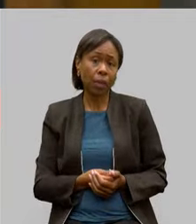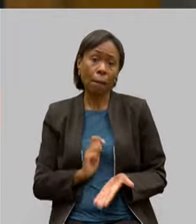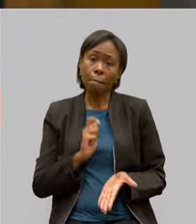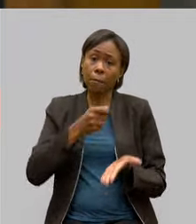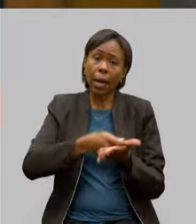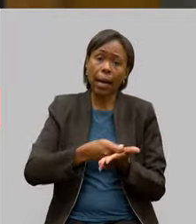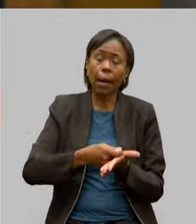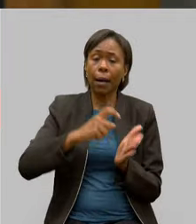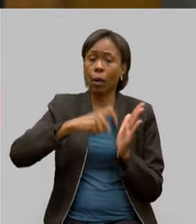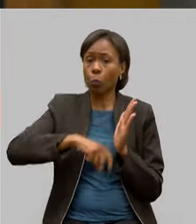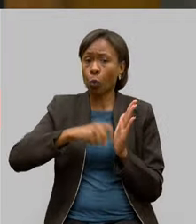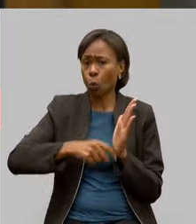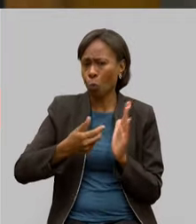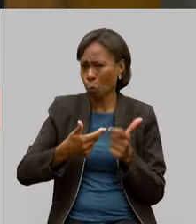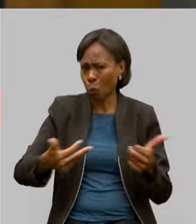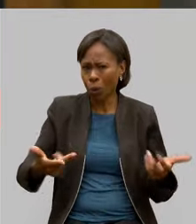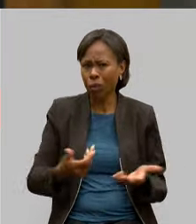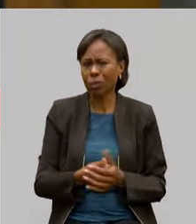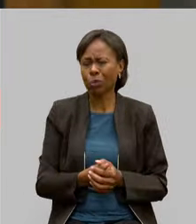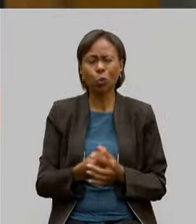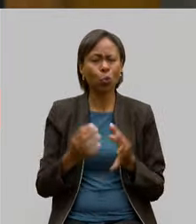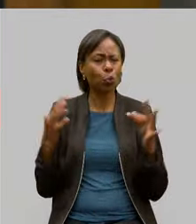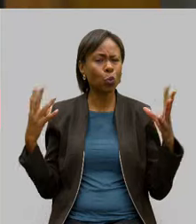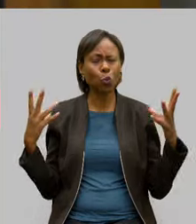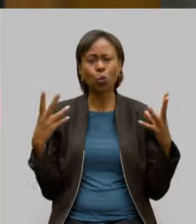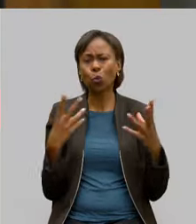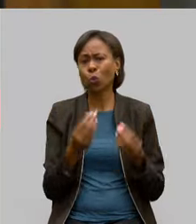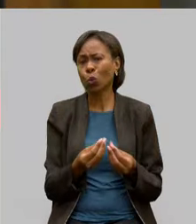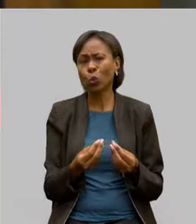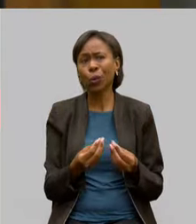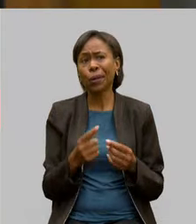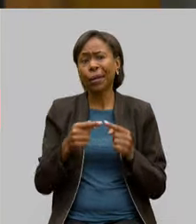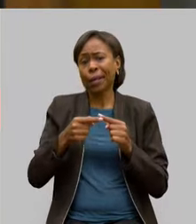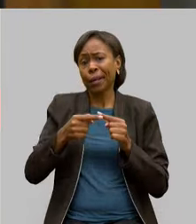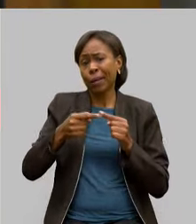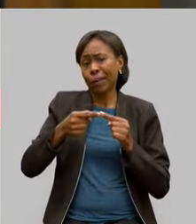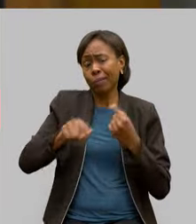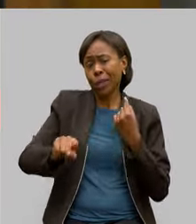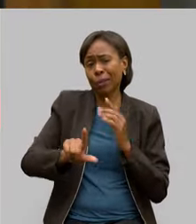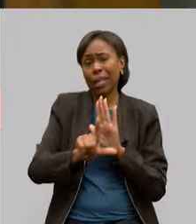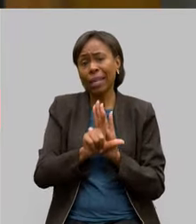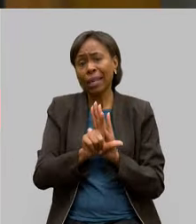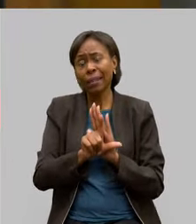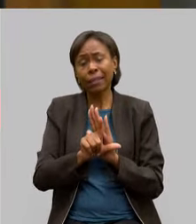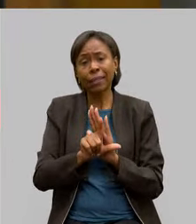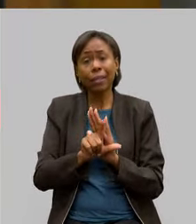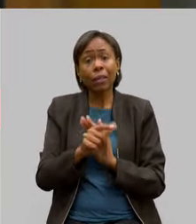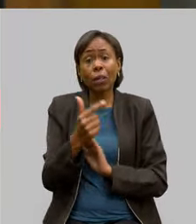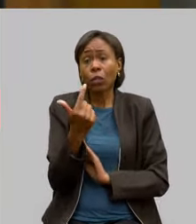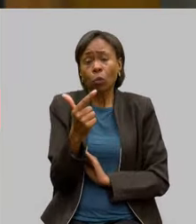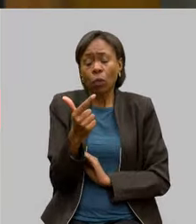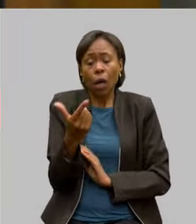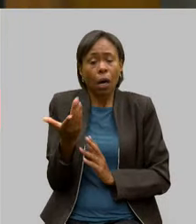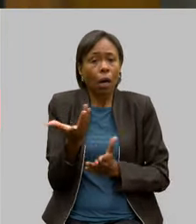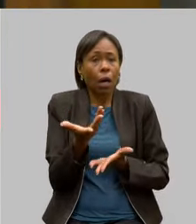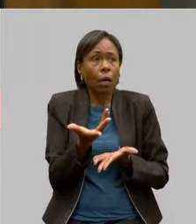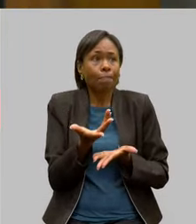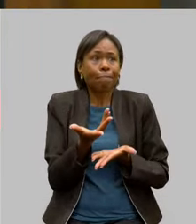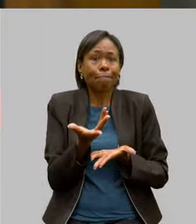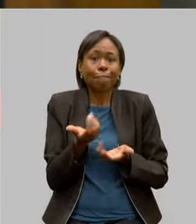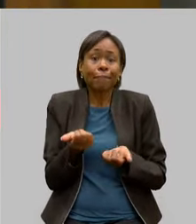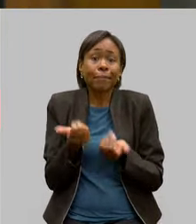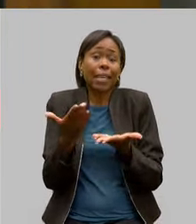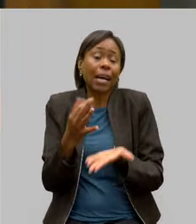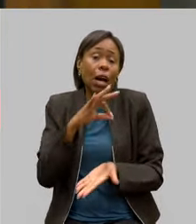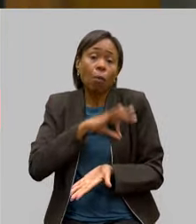de impostos é tudo tudo o que é ilícito né não tá contribuindo para geração de renda